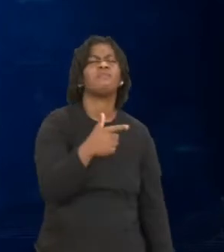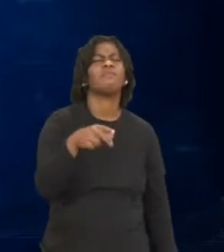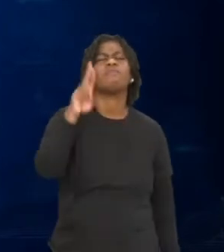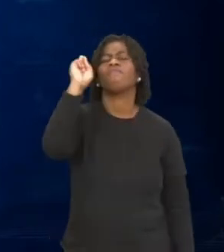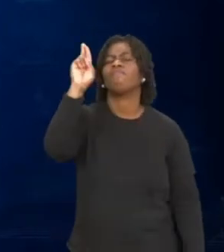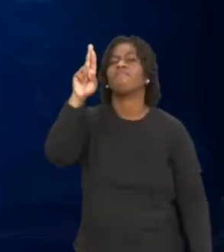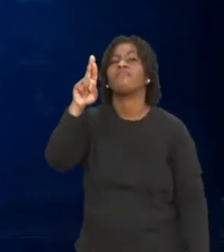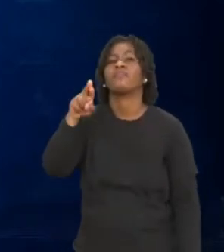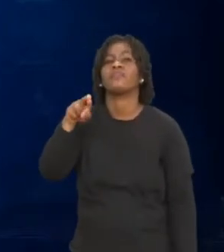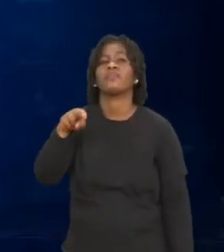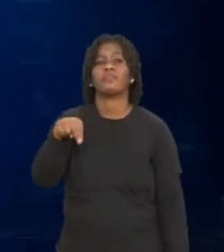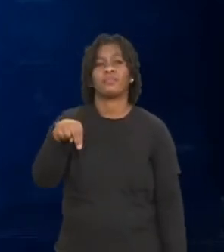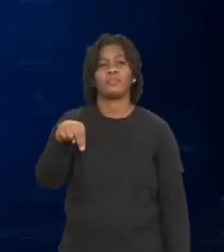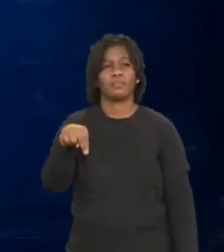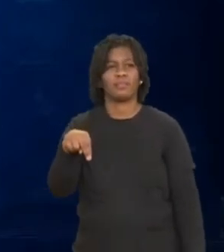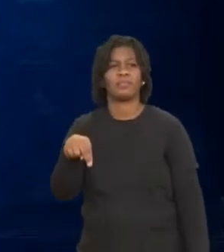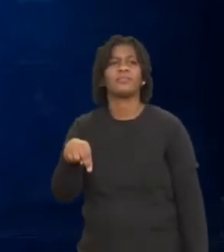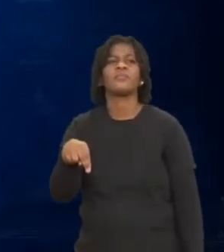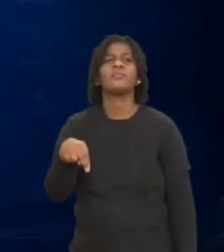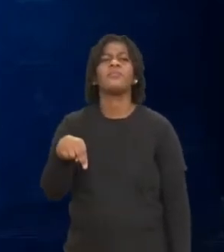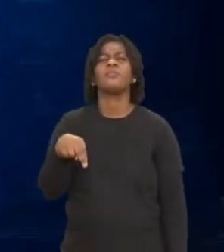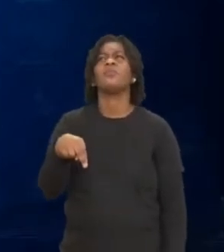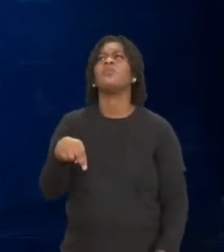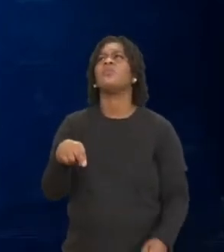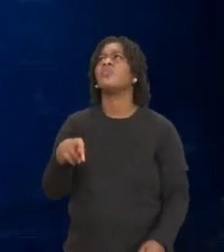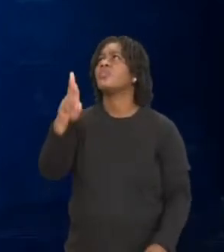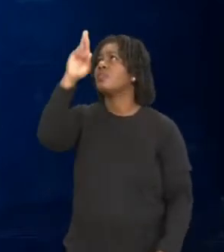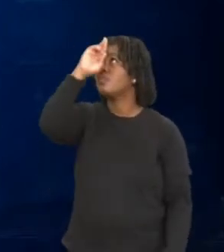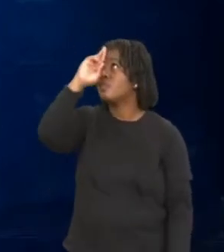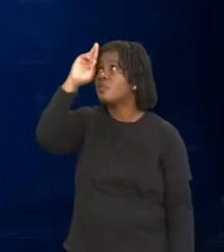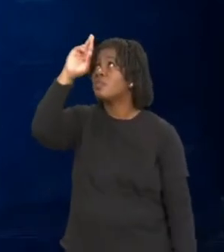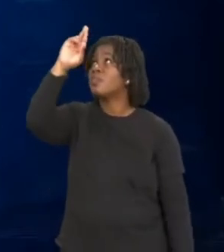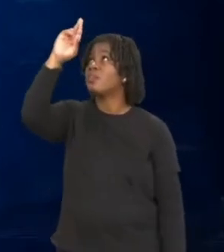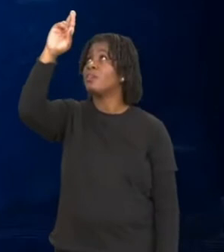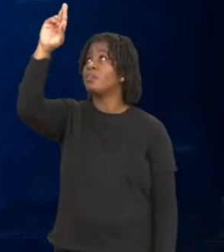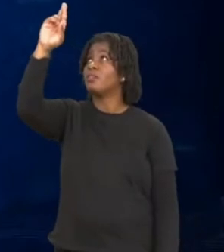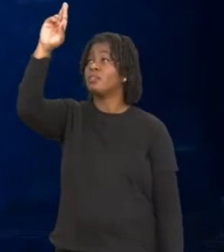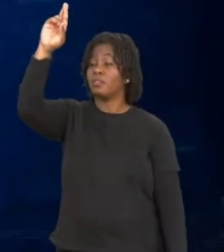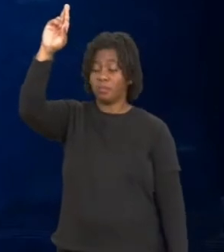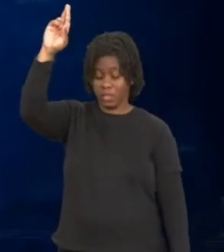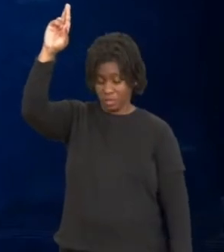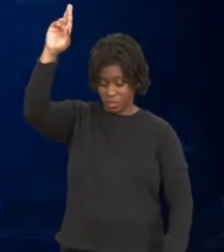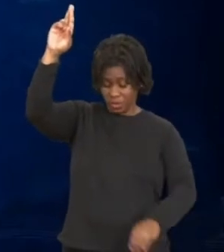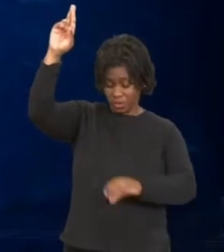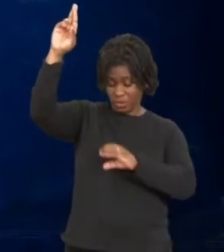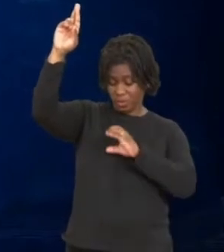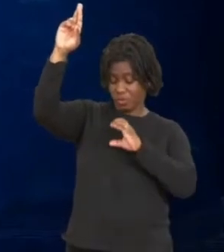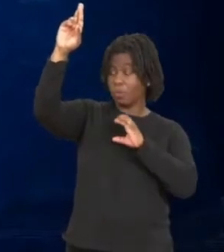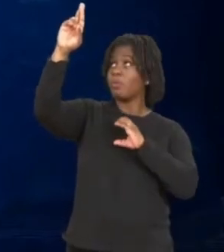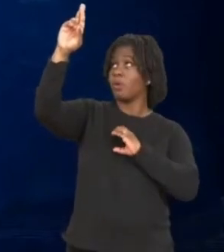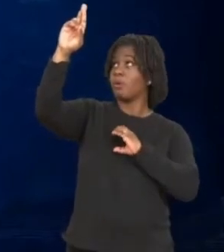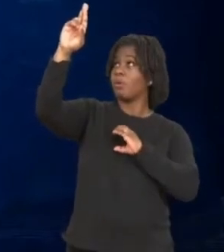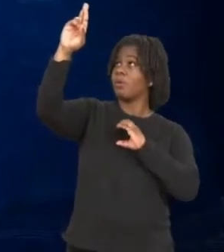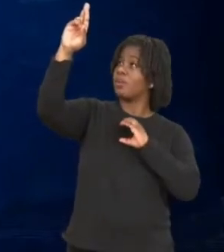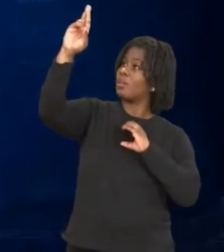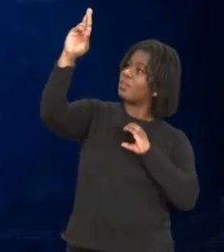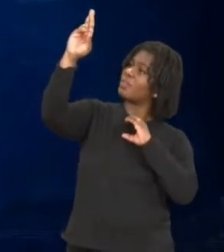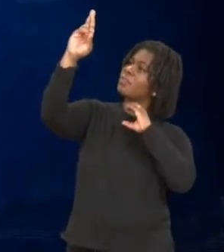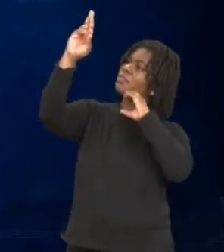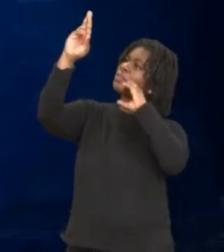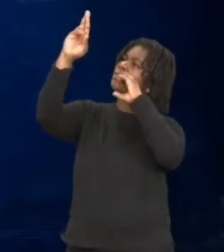Jesus não tem razão. Toma, Senhor, meu coração. Toma, Senhor, meu coração.